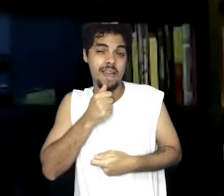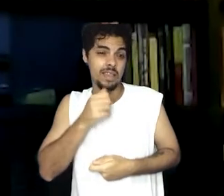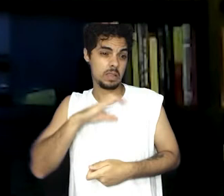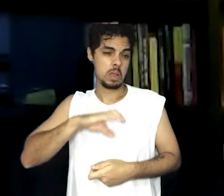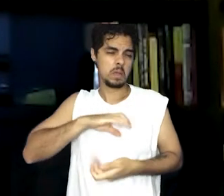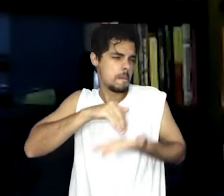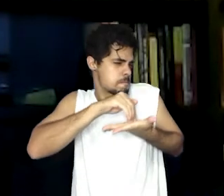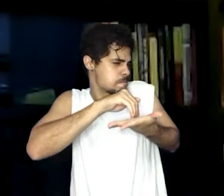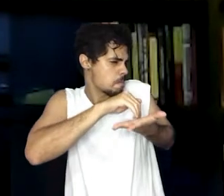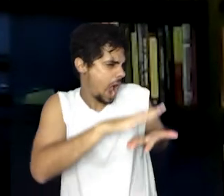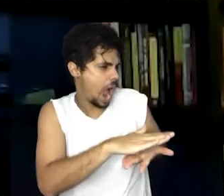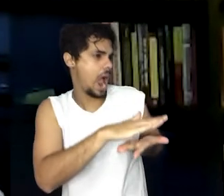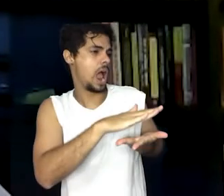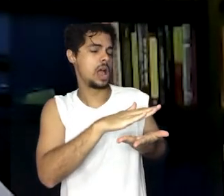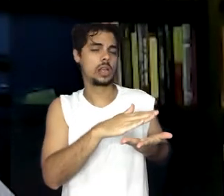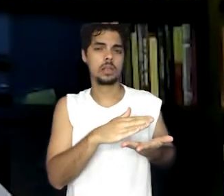portugueses